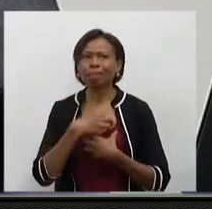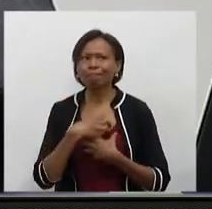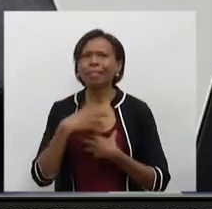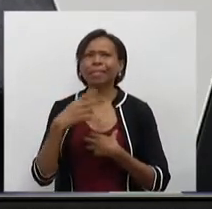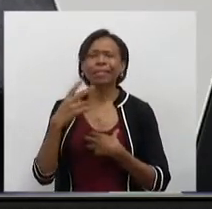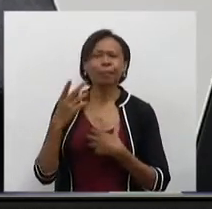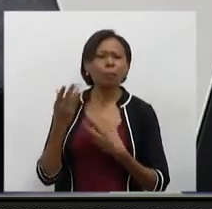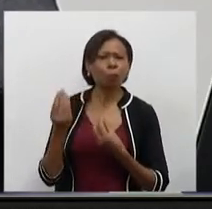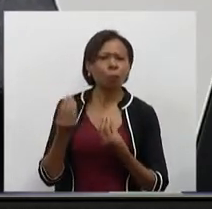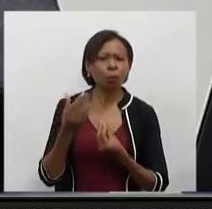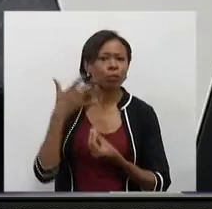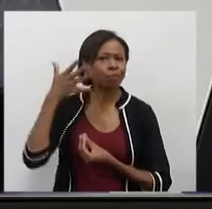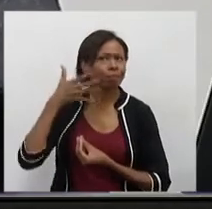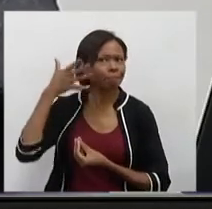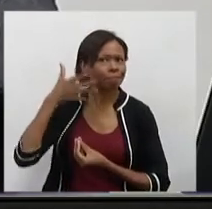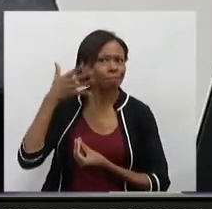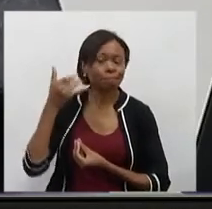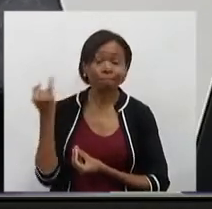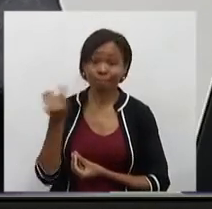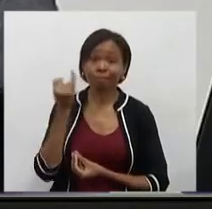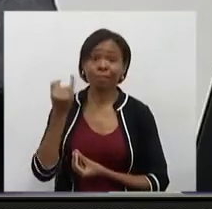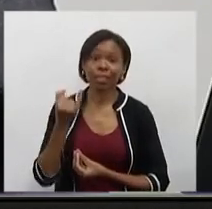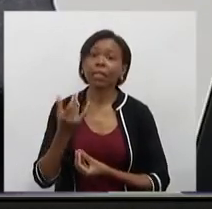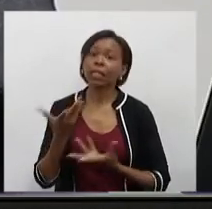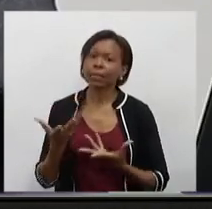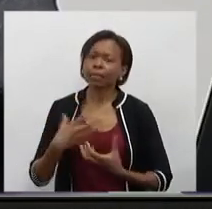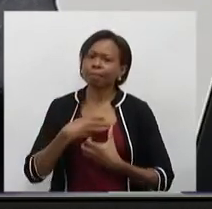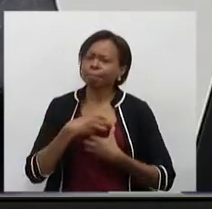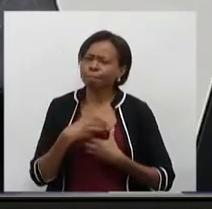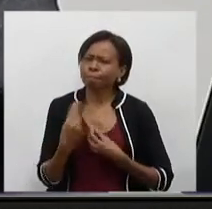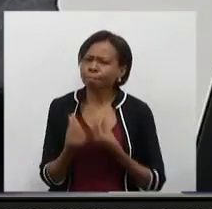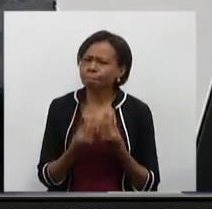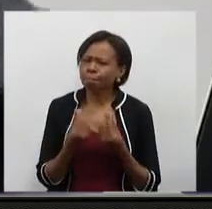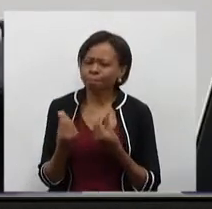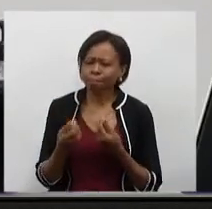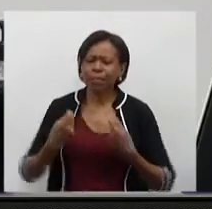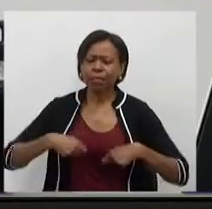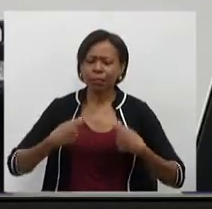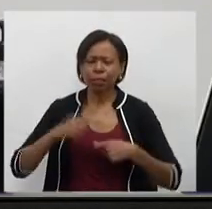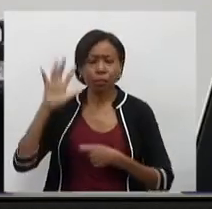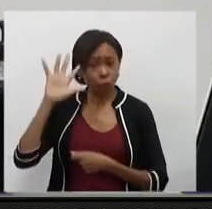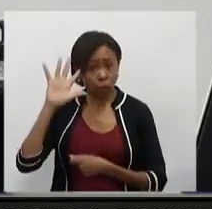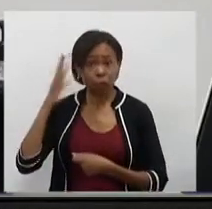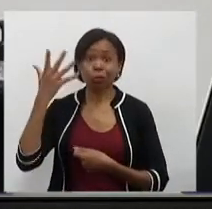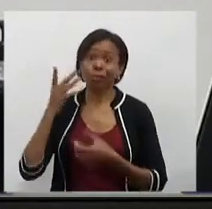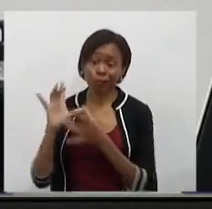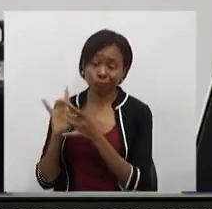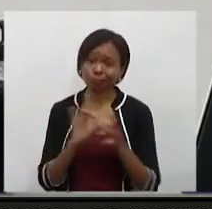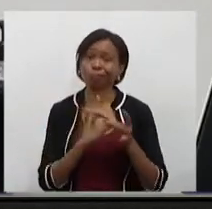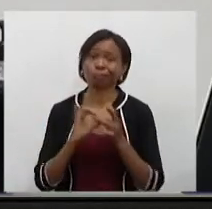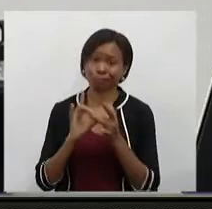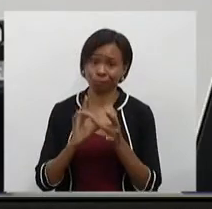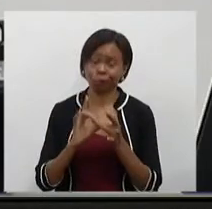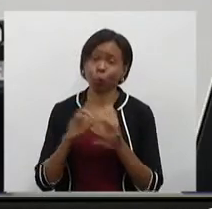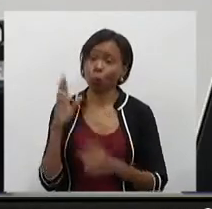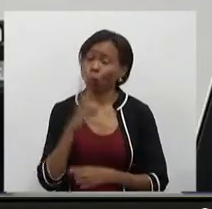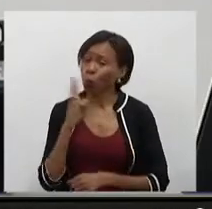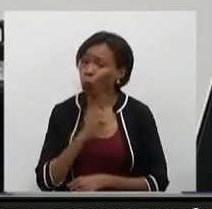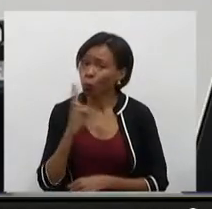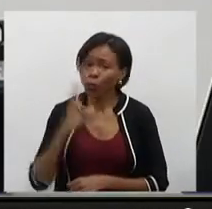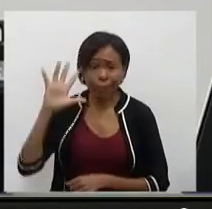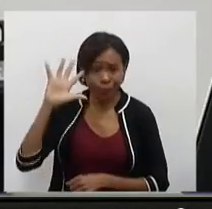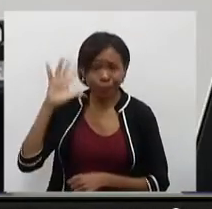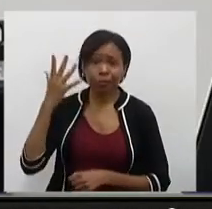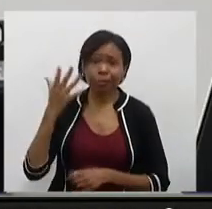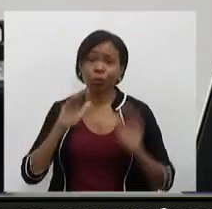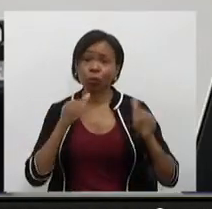e sensibilizados que precisamos juntos encontrar, né, uma alternativa urgente para que as pessoas